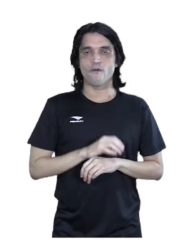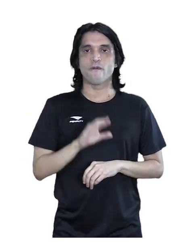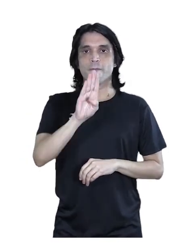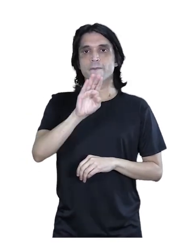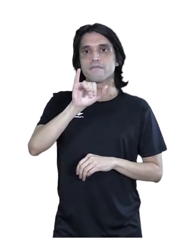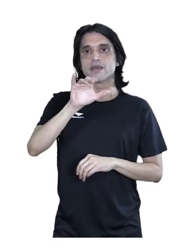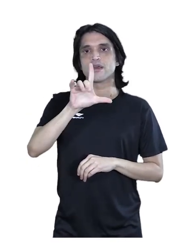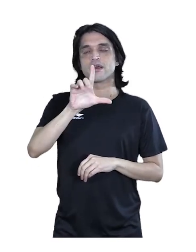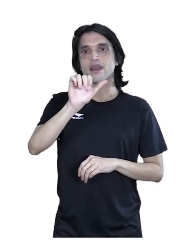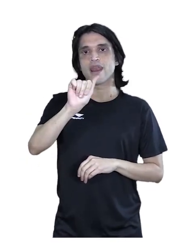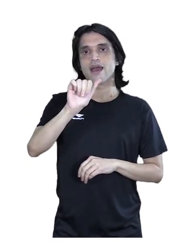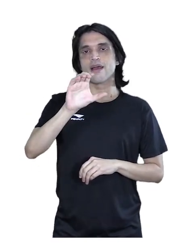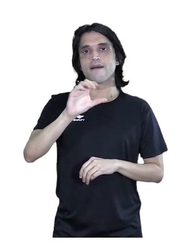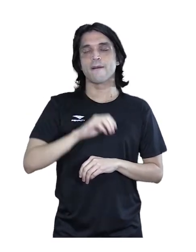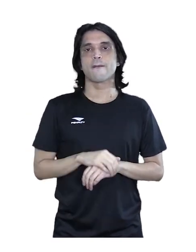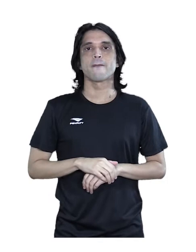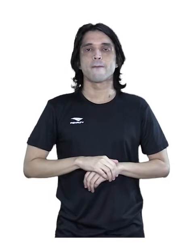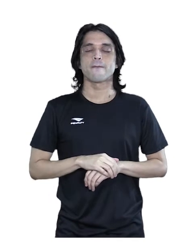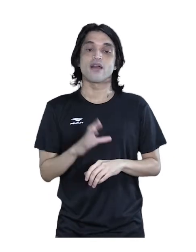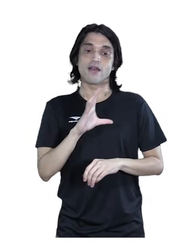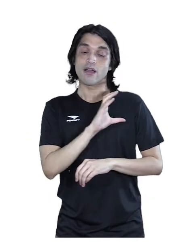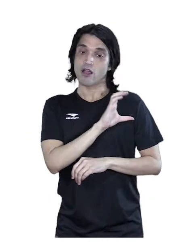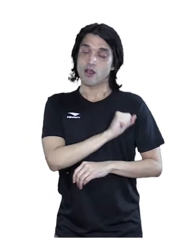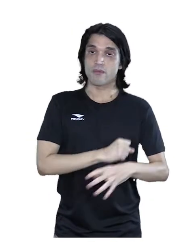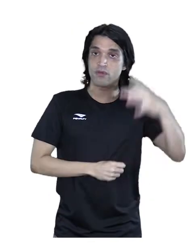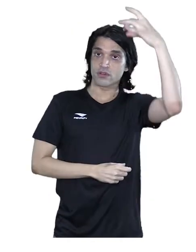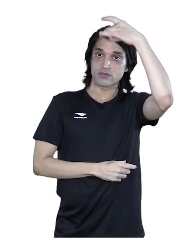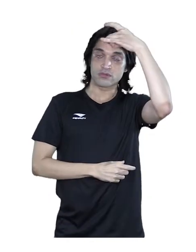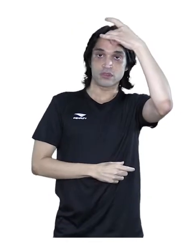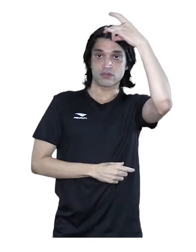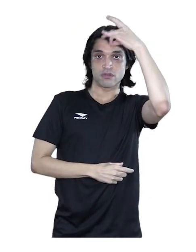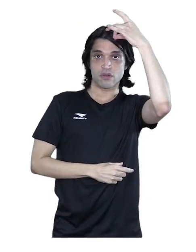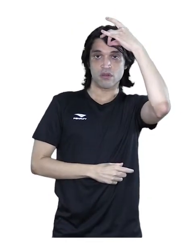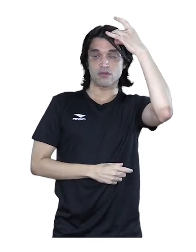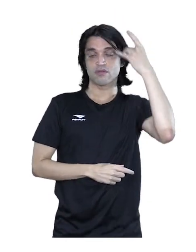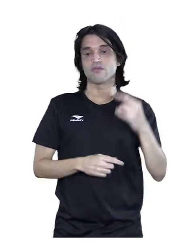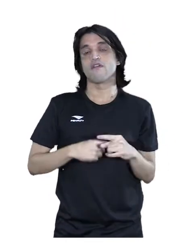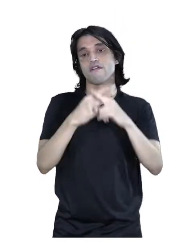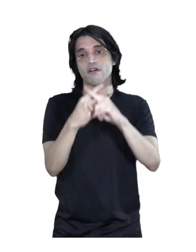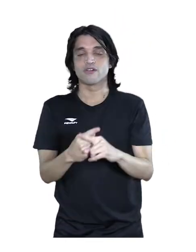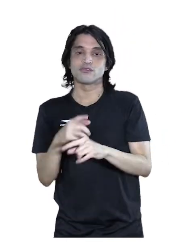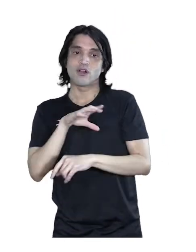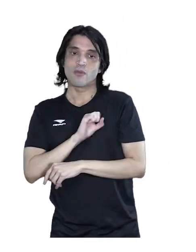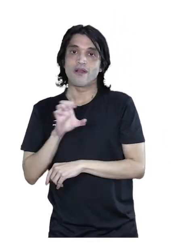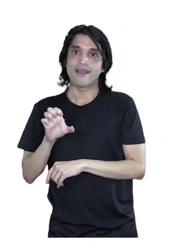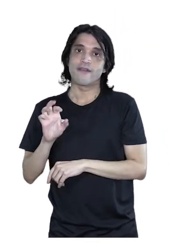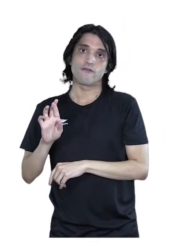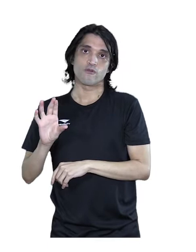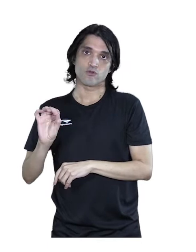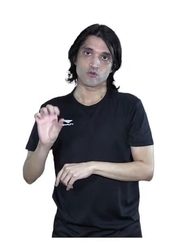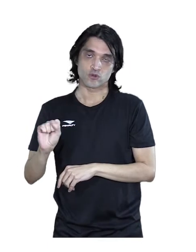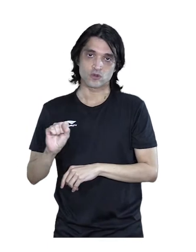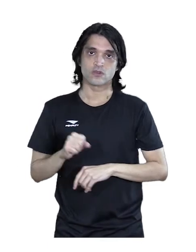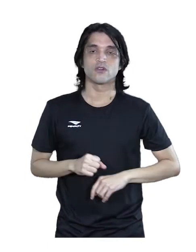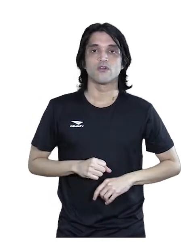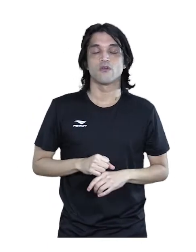na poesia parnasiana. Amor platônico ou espiritual versus amor sensual. Poesias